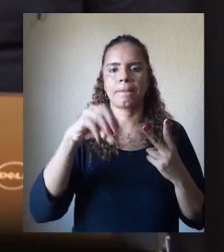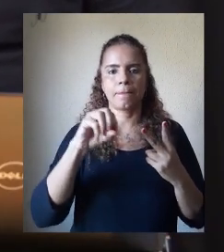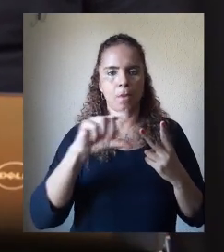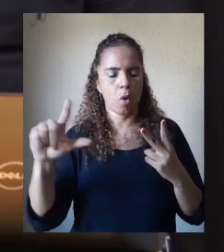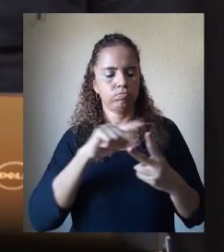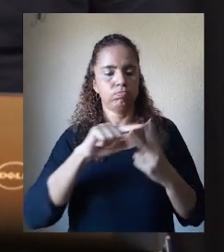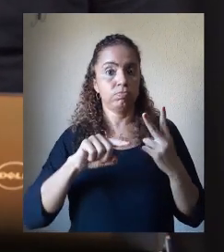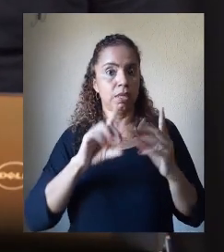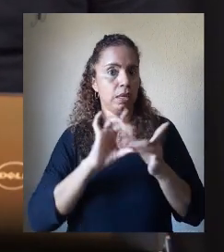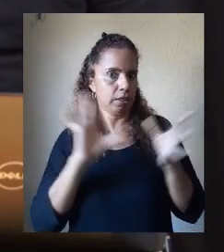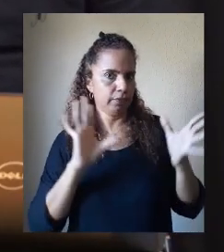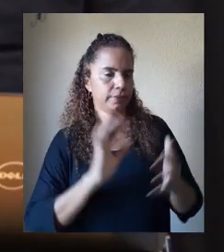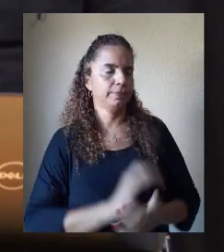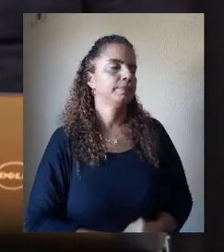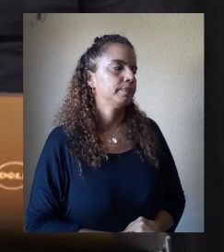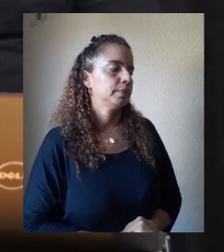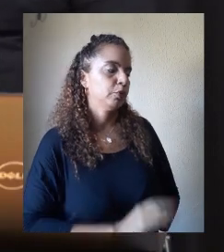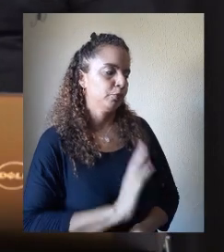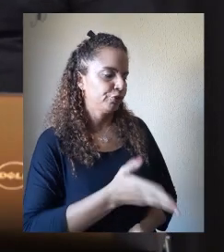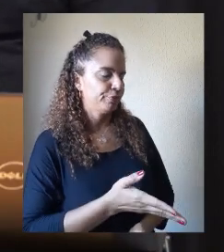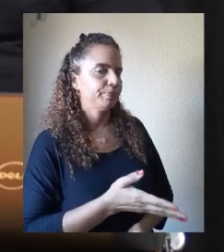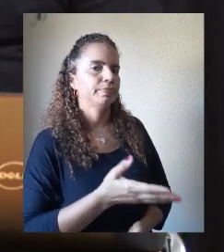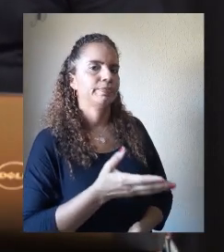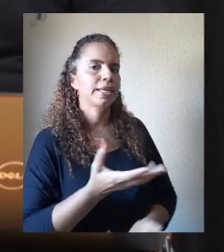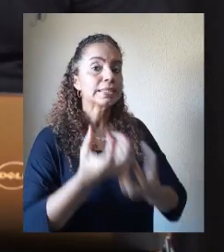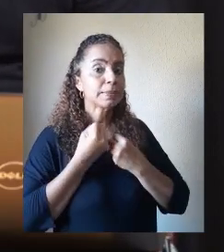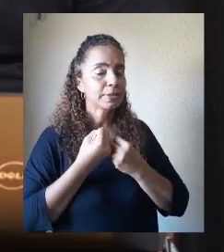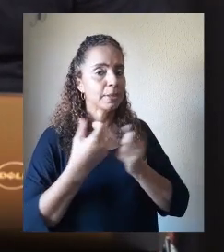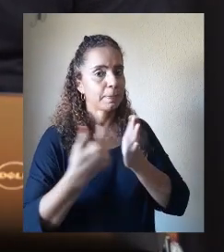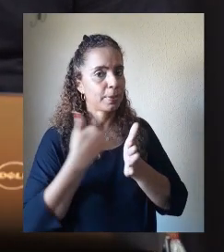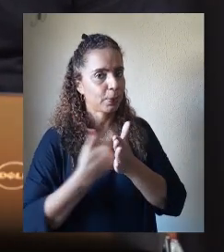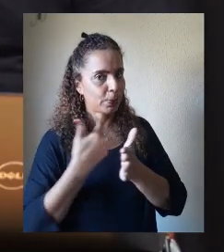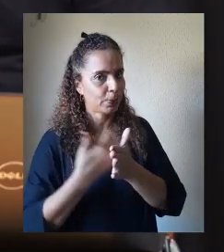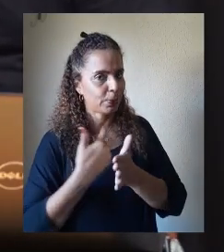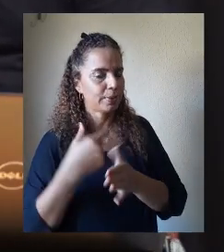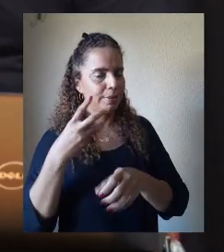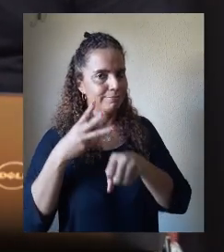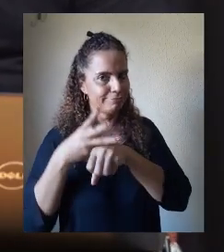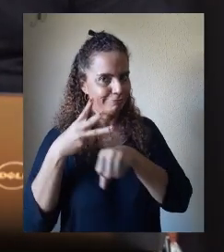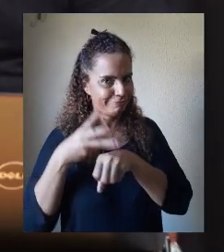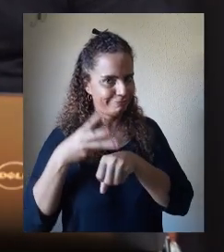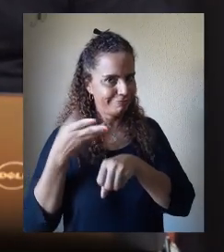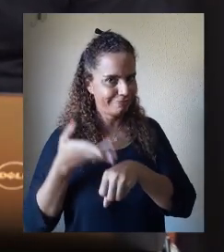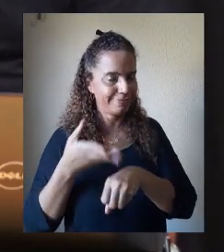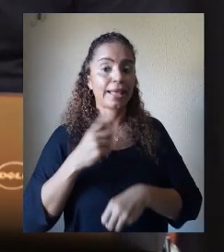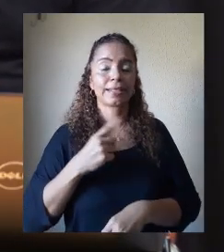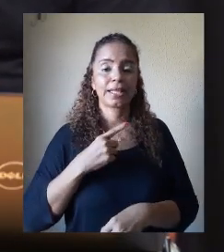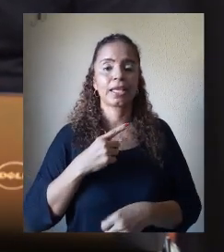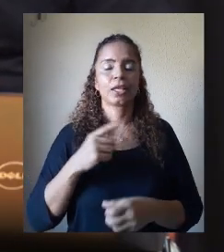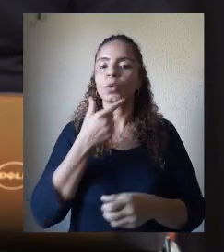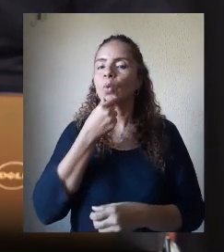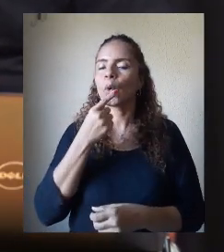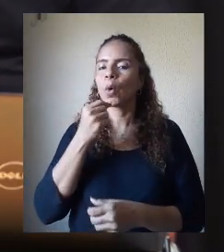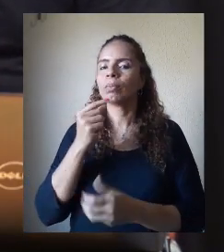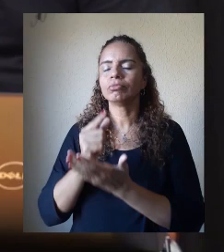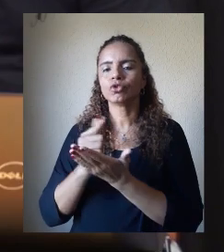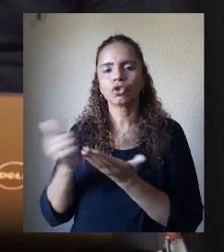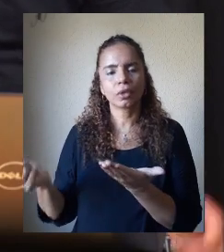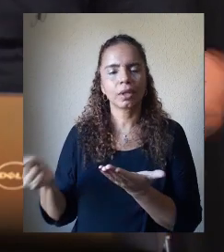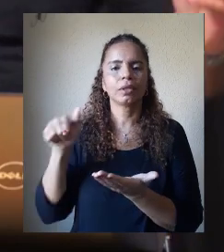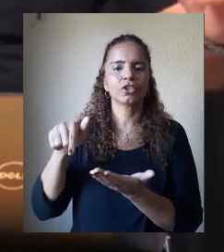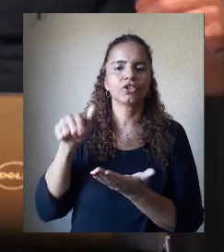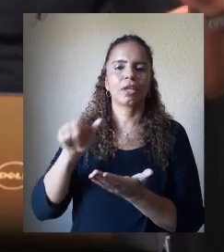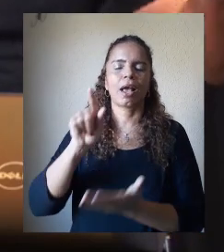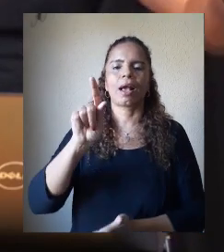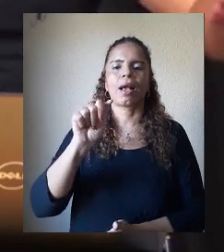que é 85 9806 0013, e aí a gente tem do jornalista Gabriel Abreu, que aí já